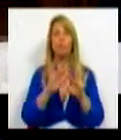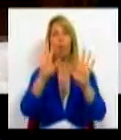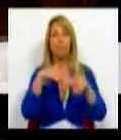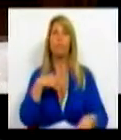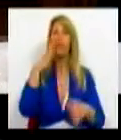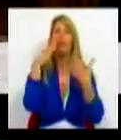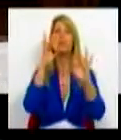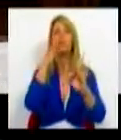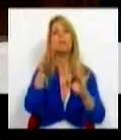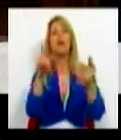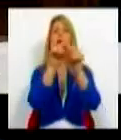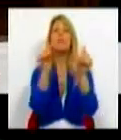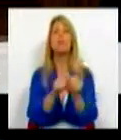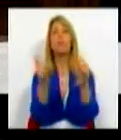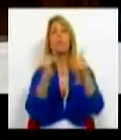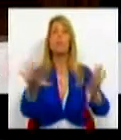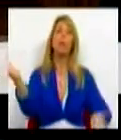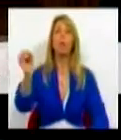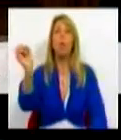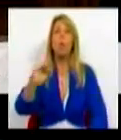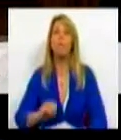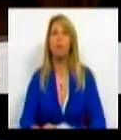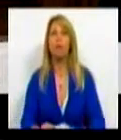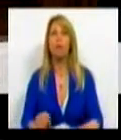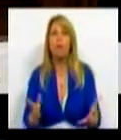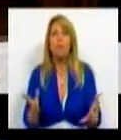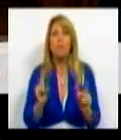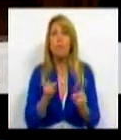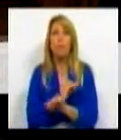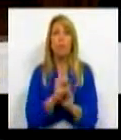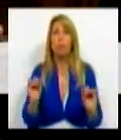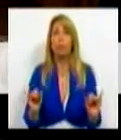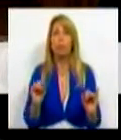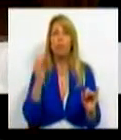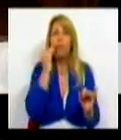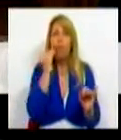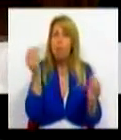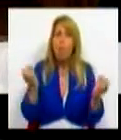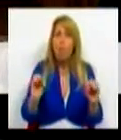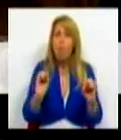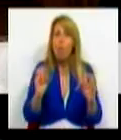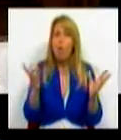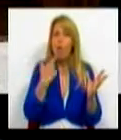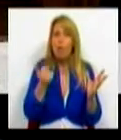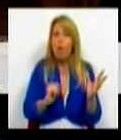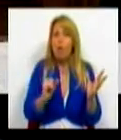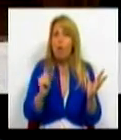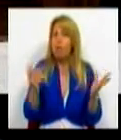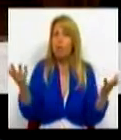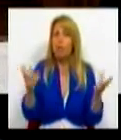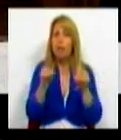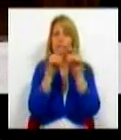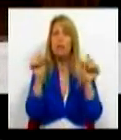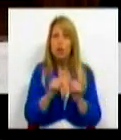informáticos, mas isso é qualquer coisa que é manifestamente impossível. Como é que não pode haver sistemas informáticos? Há